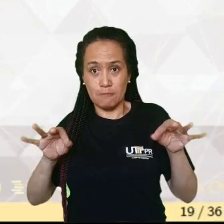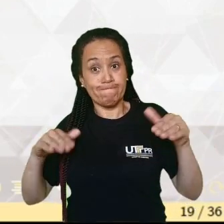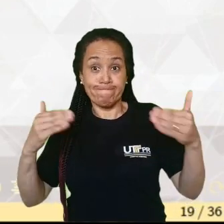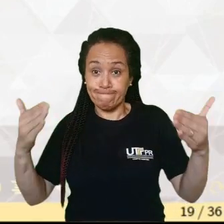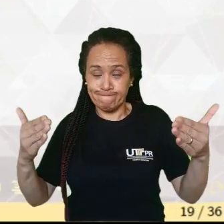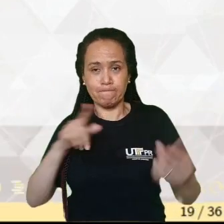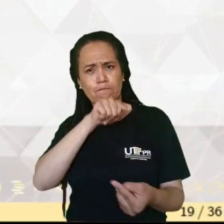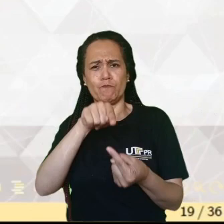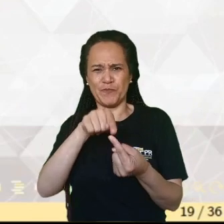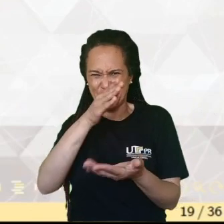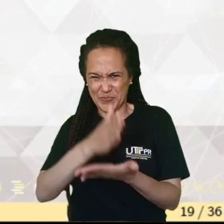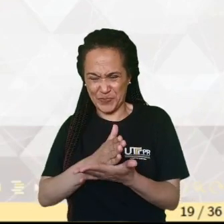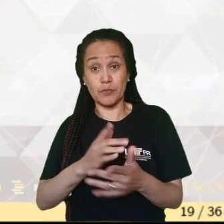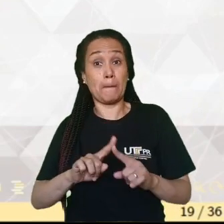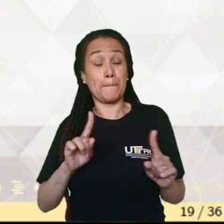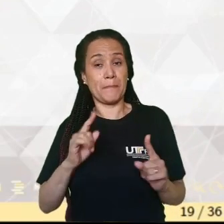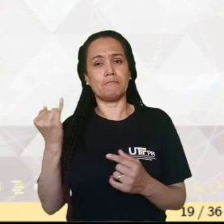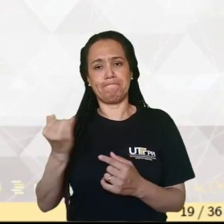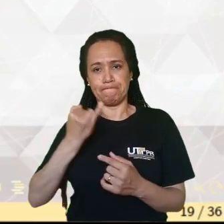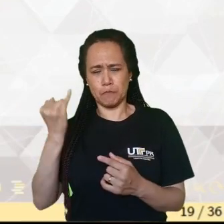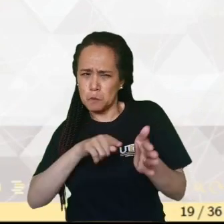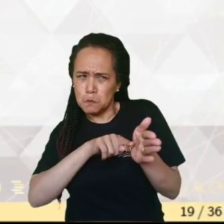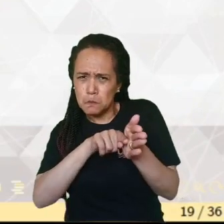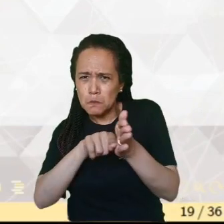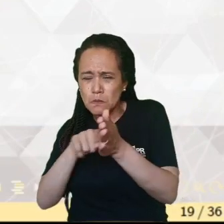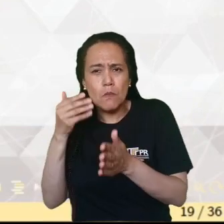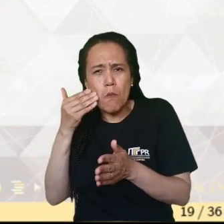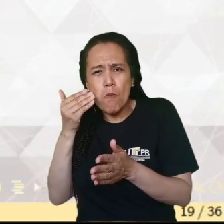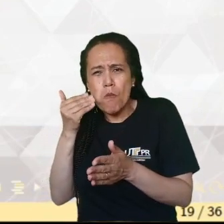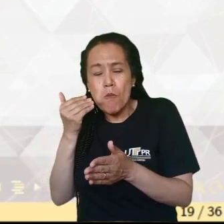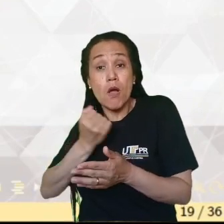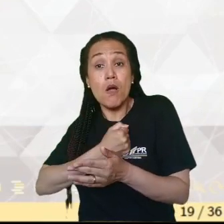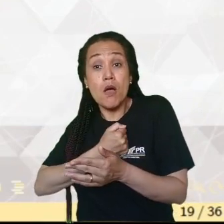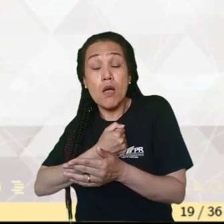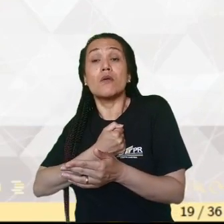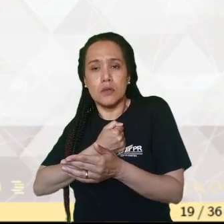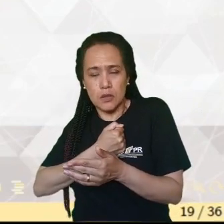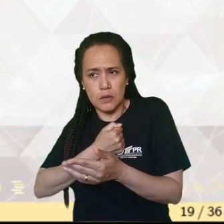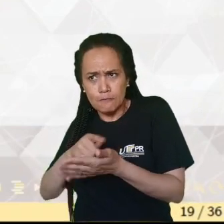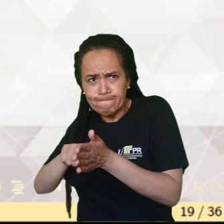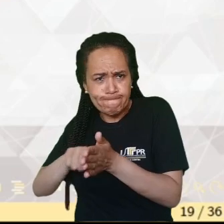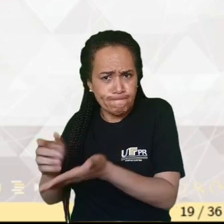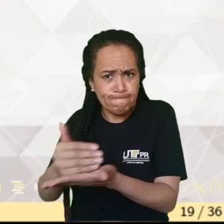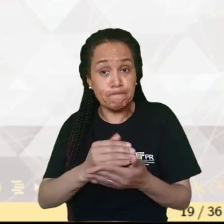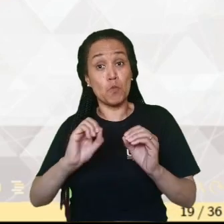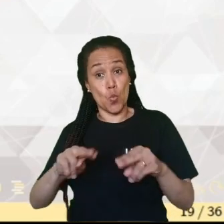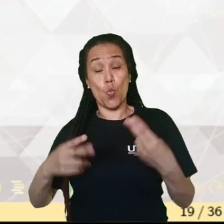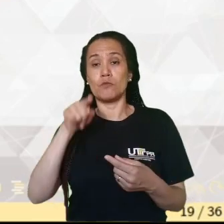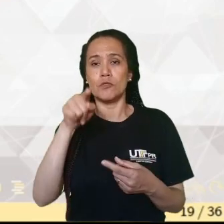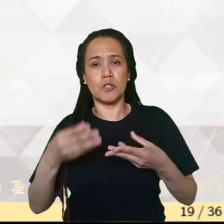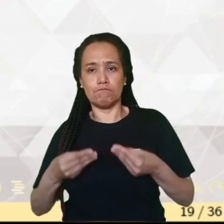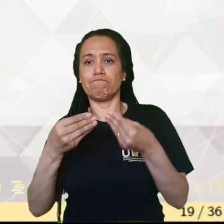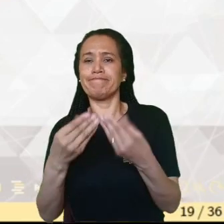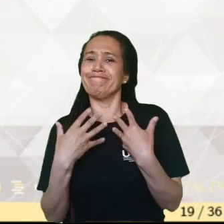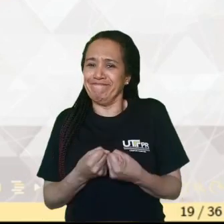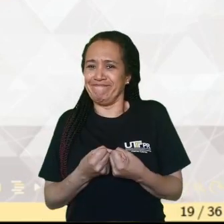valores que você acabou de coletar ou que você recebeu. Então observe esses valores, né, se vai seguindo,